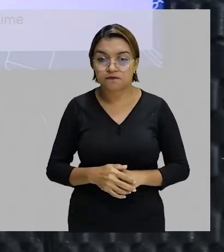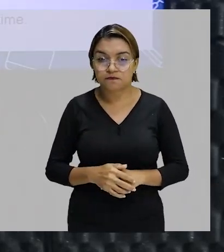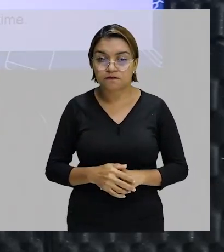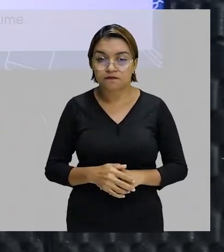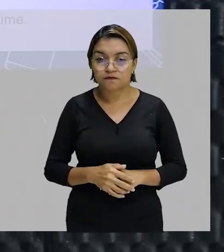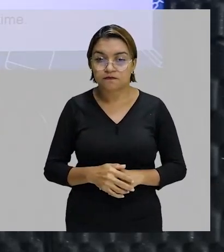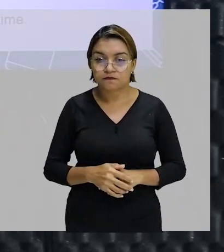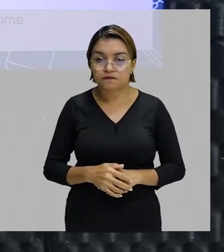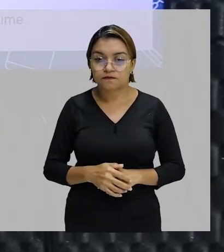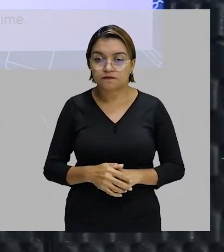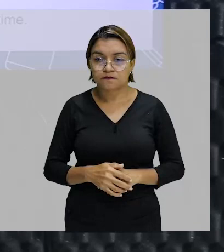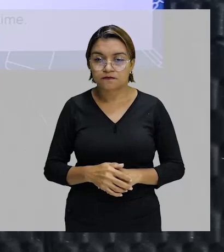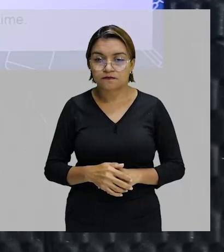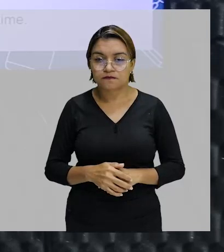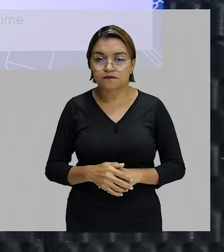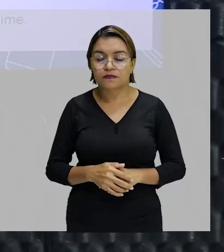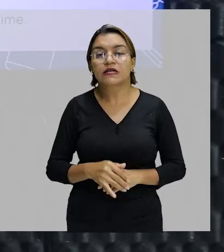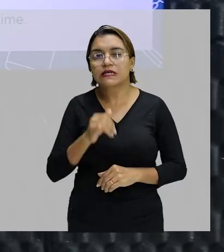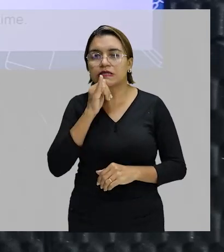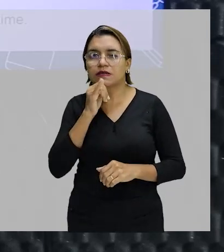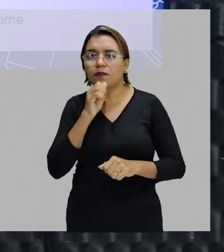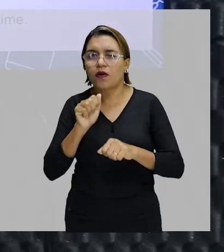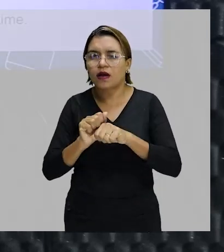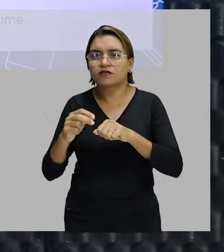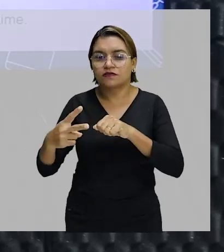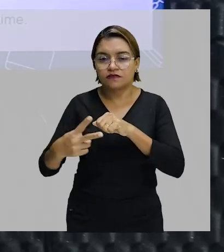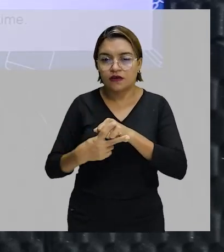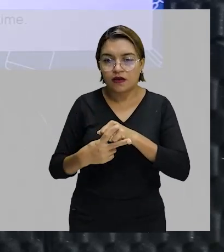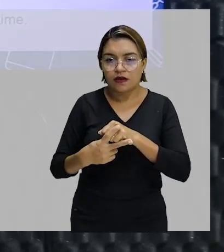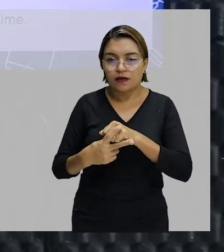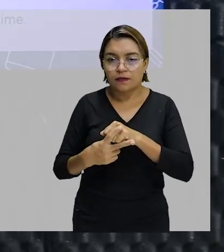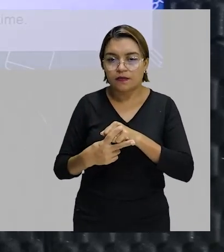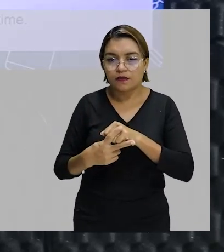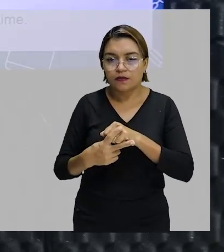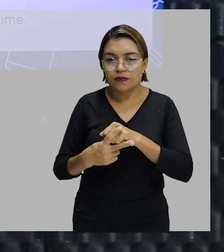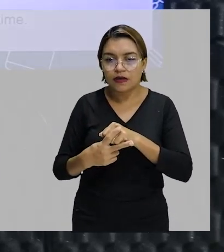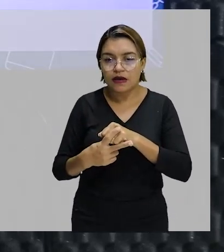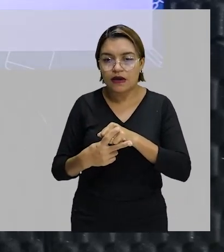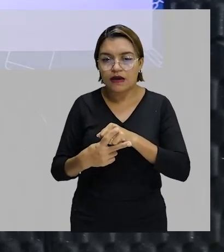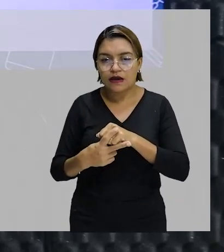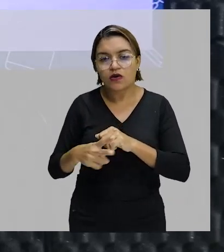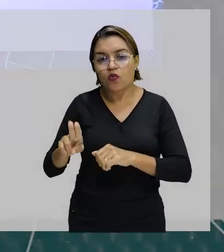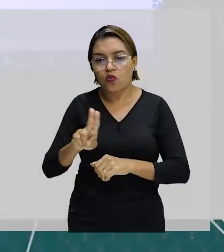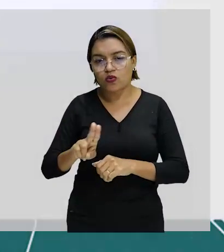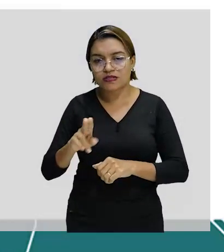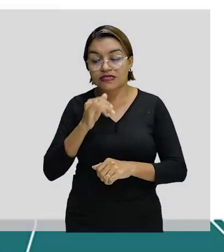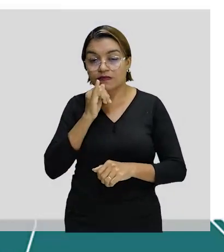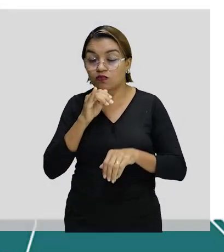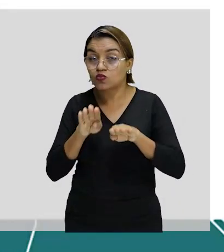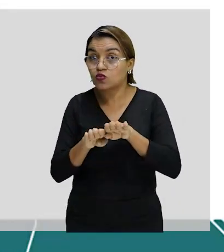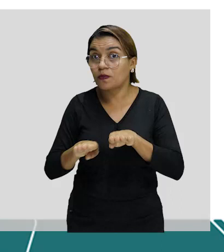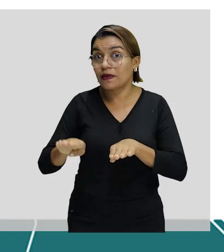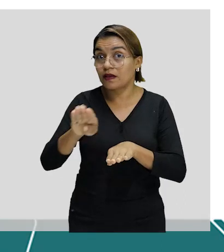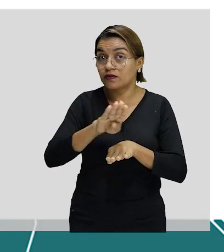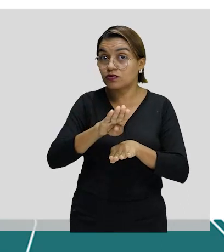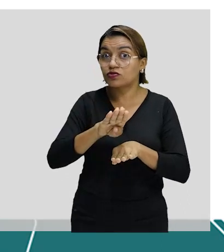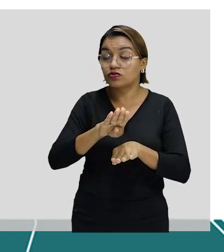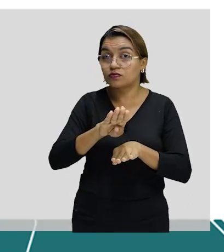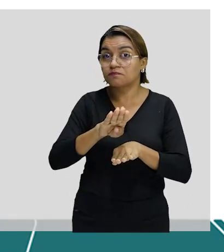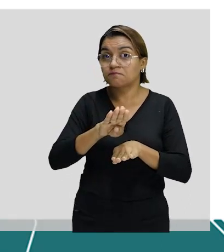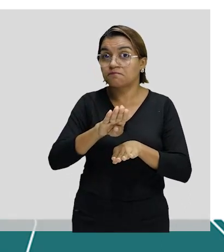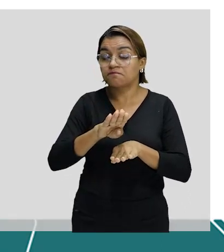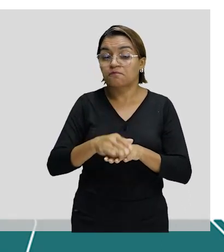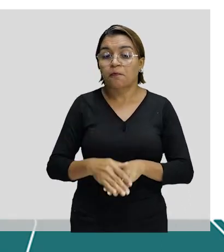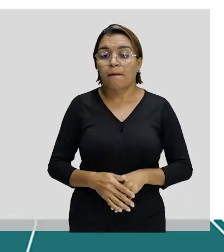exceção é o advérbio early, que significa mais cedo. Bom? E no caso do superlativo de inferioridade e